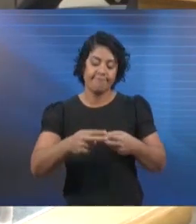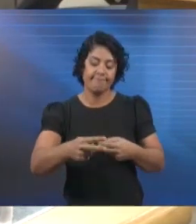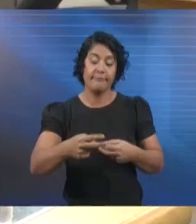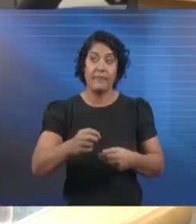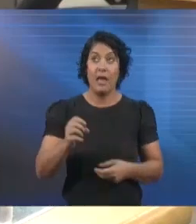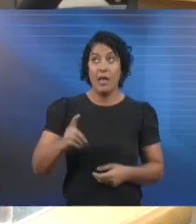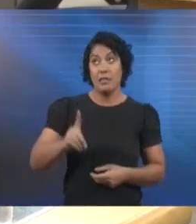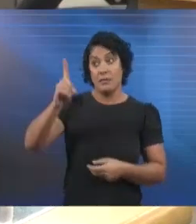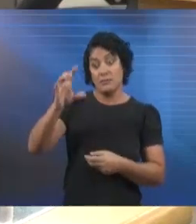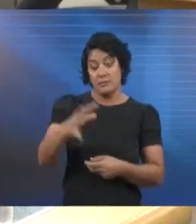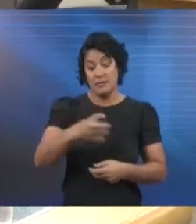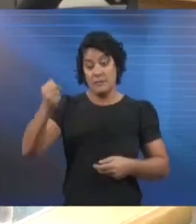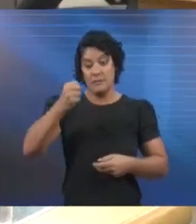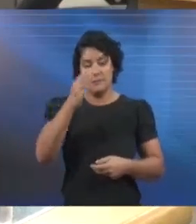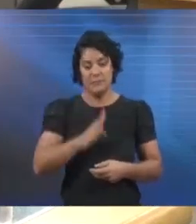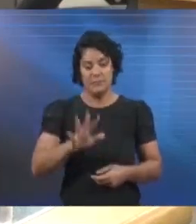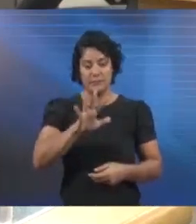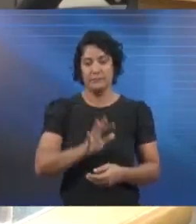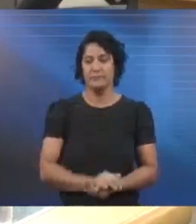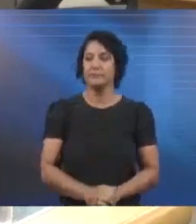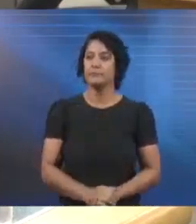Deus salve o Brasil